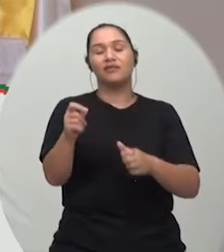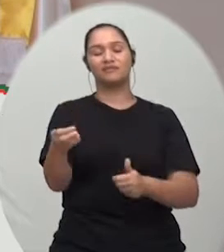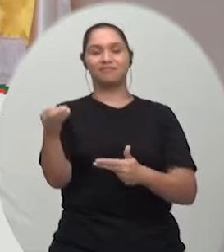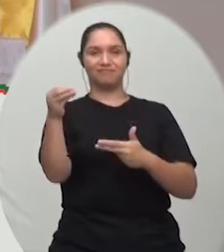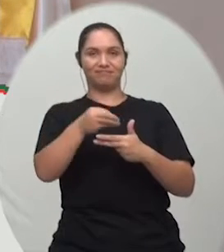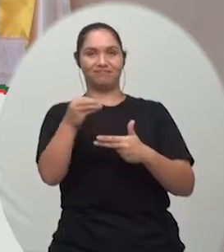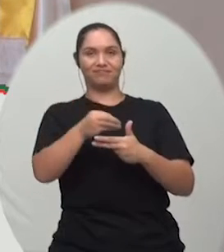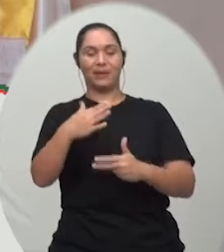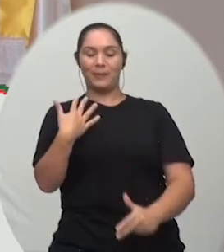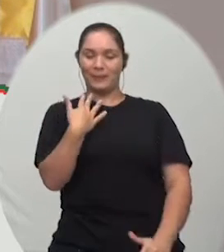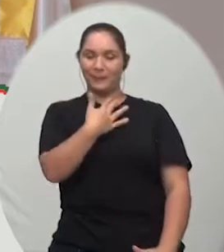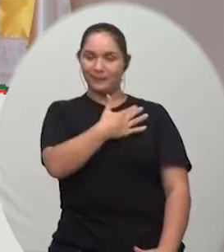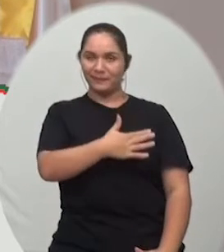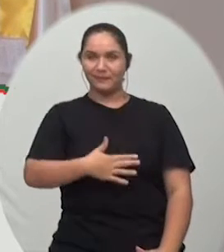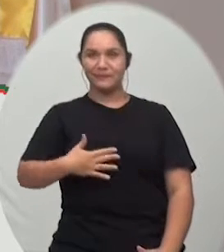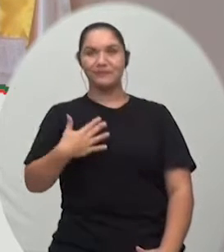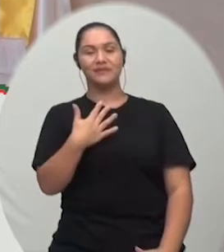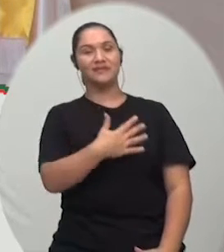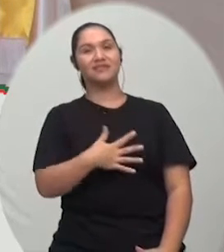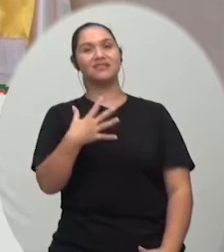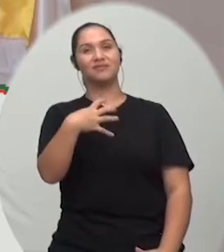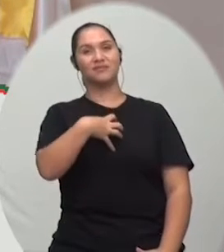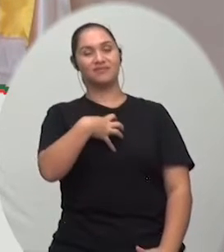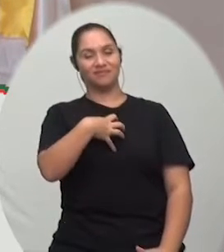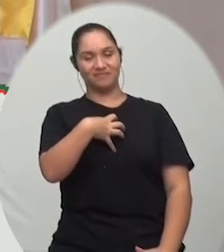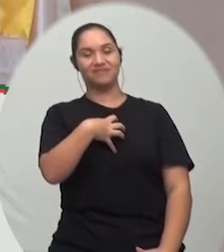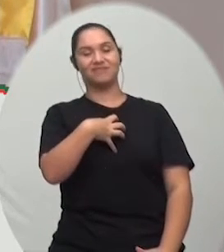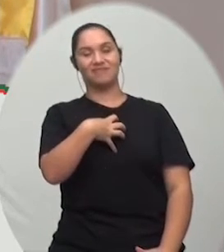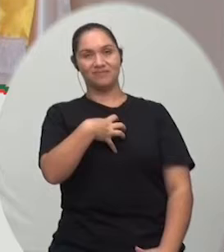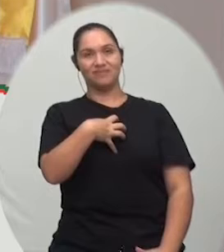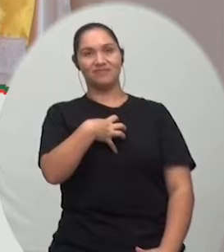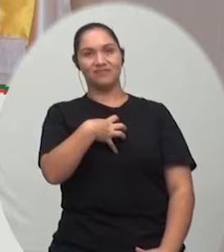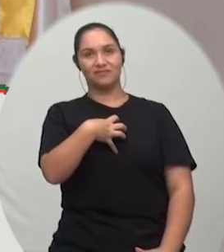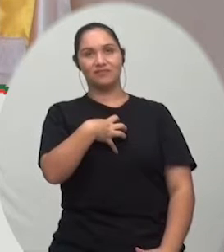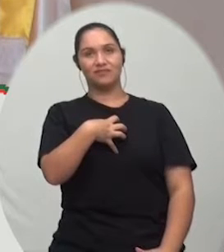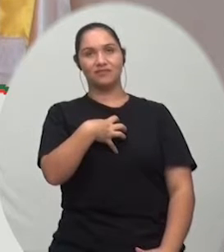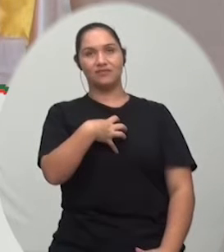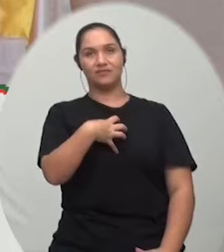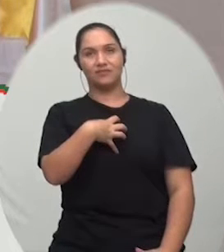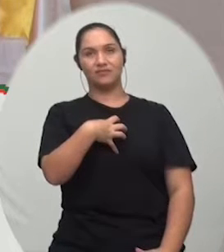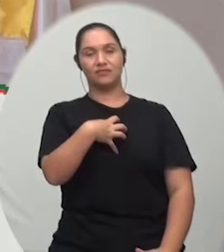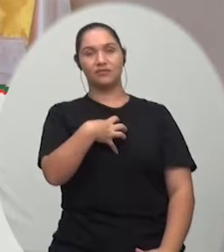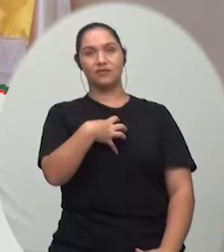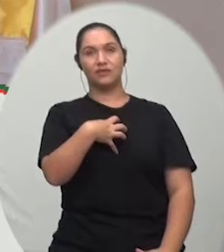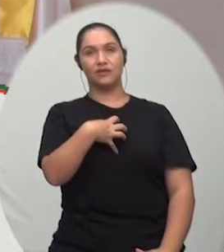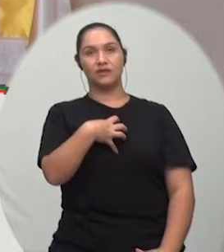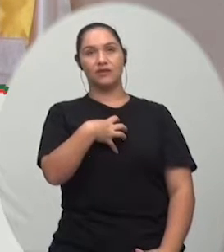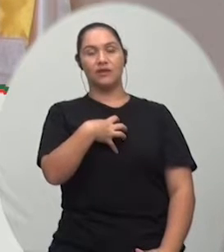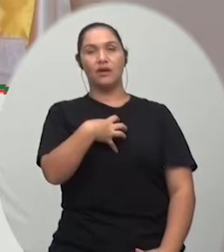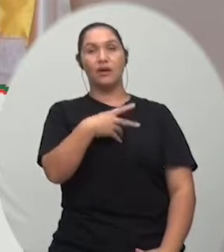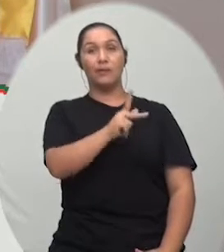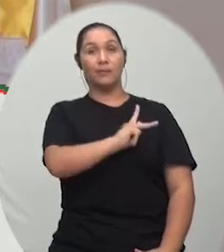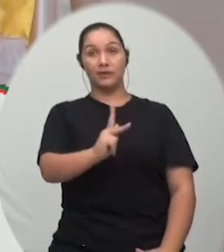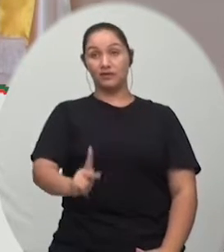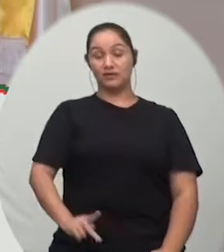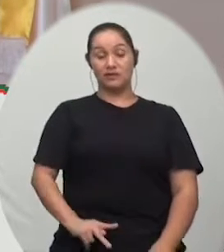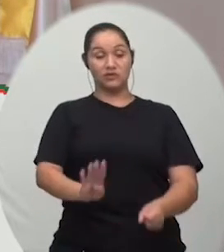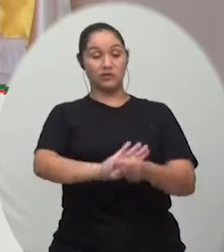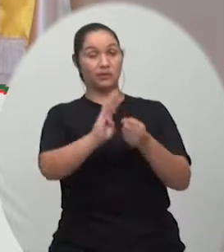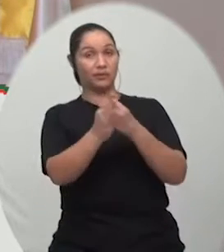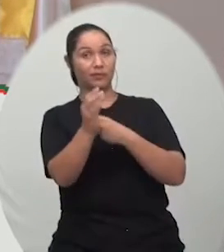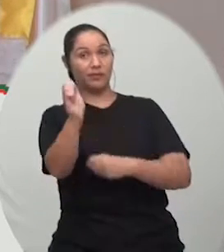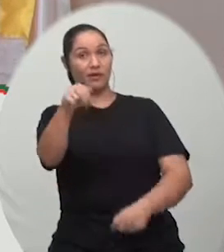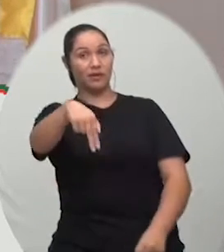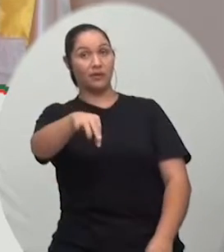grande, viu, Rubens, presidente do bairro Anitta Garibaldi, obrigado pela tua presença e